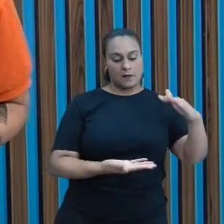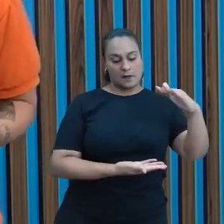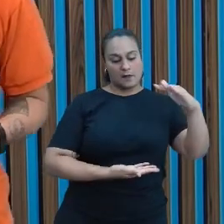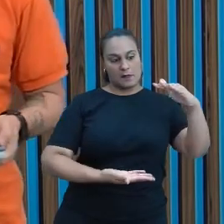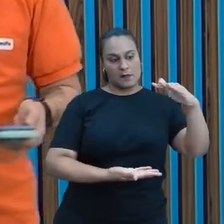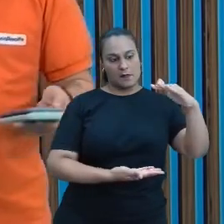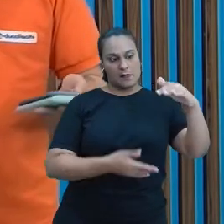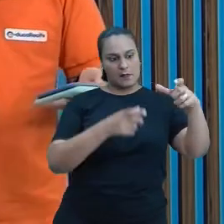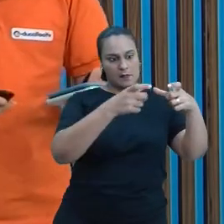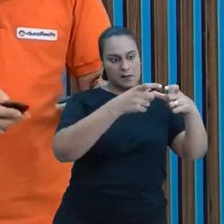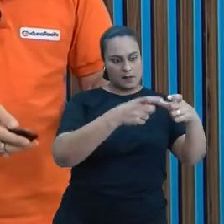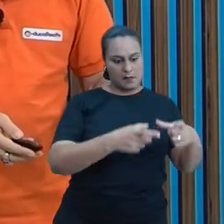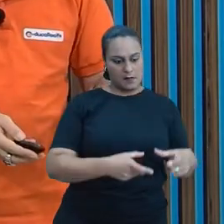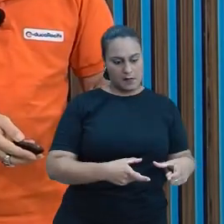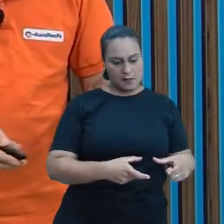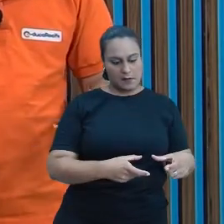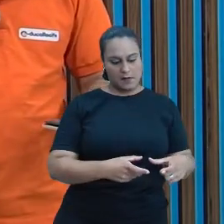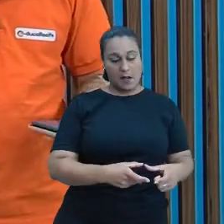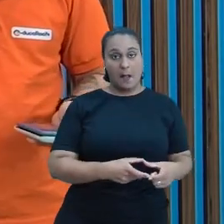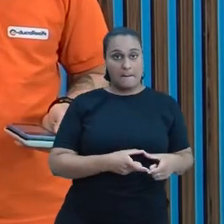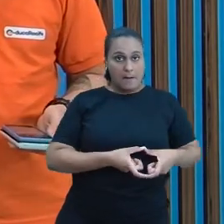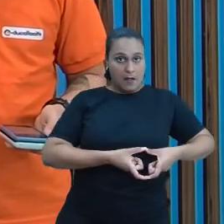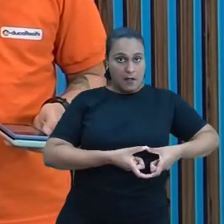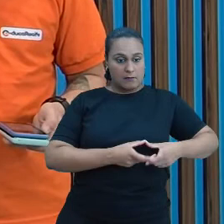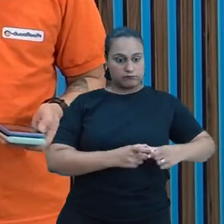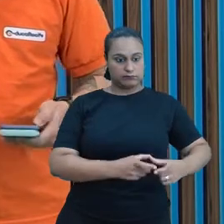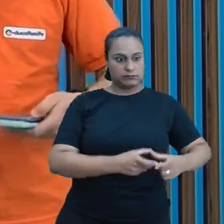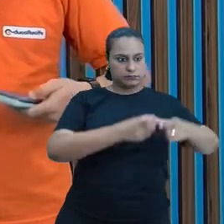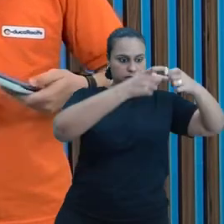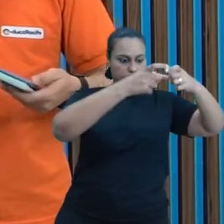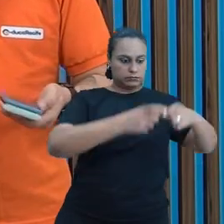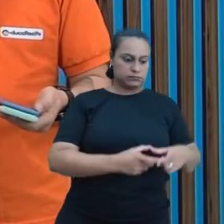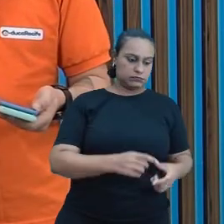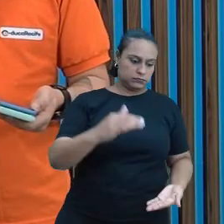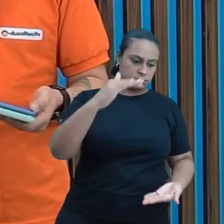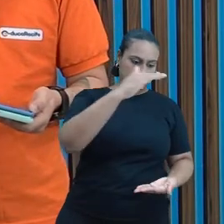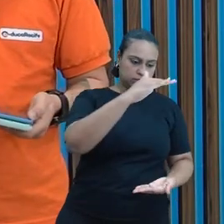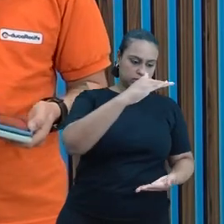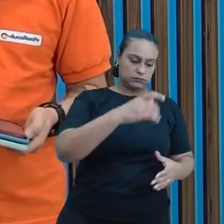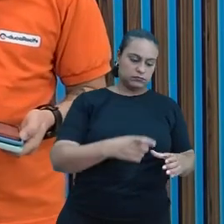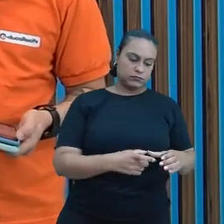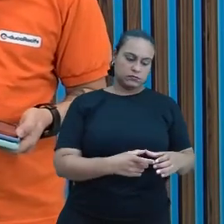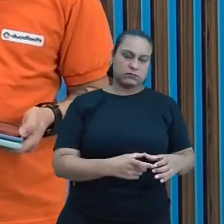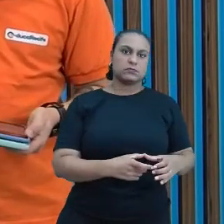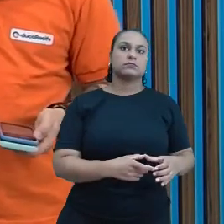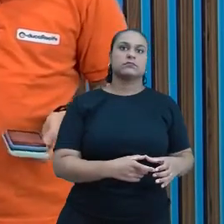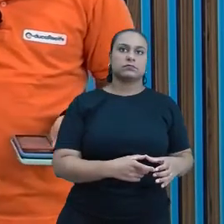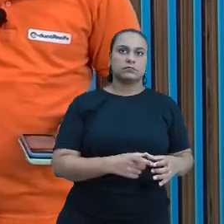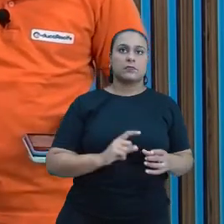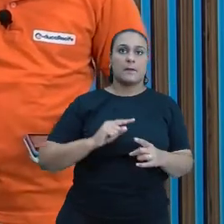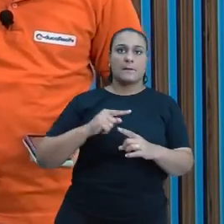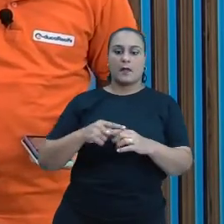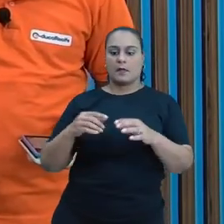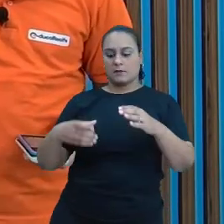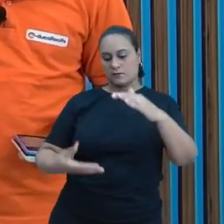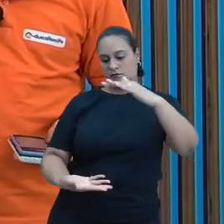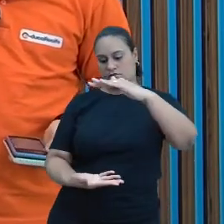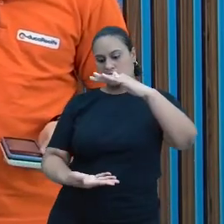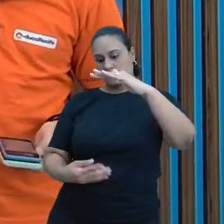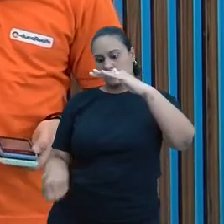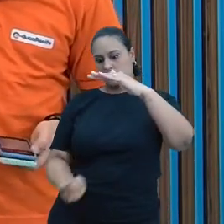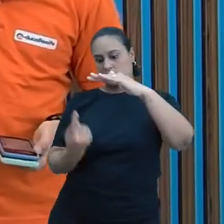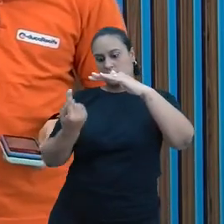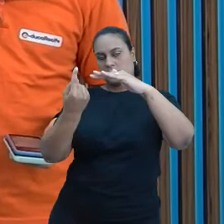pela base. Lembra que a base é um círculo e a área, ou seja, o espaço ocupado pela base é determinado por πr ao